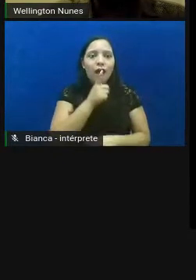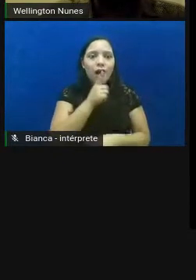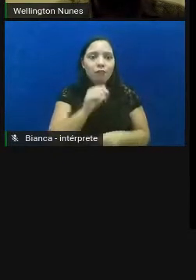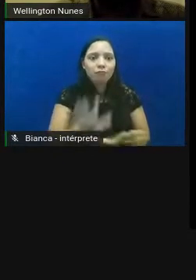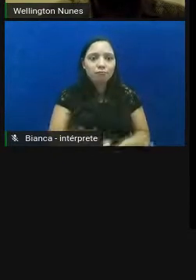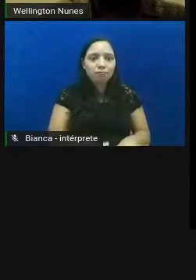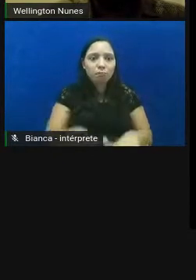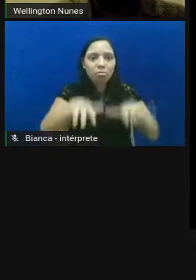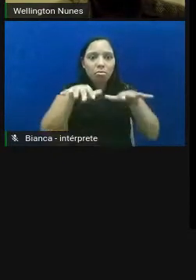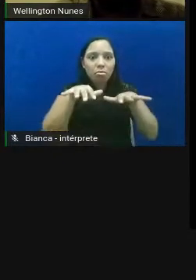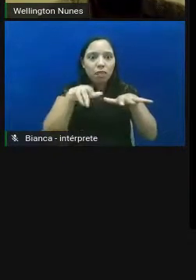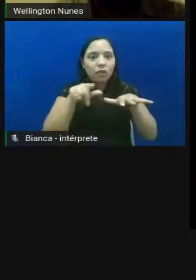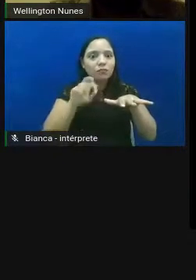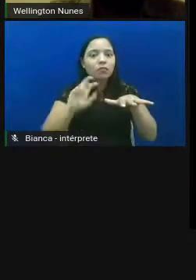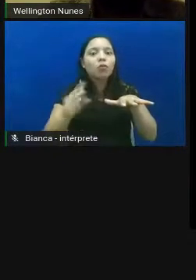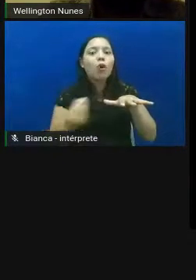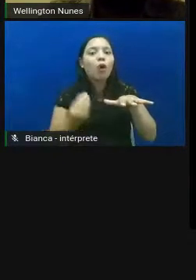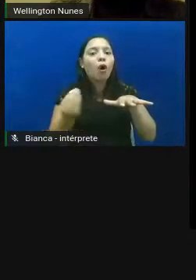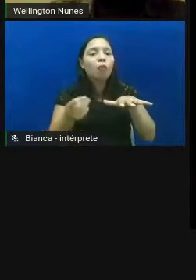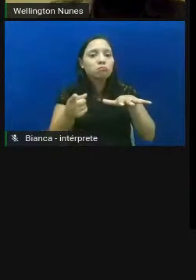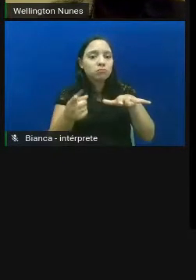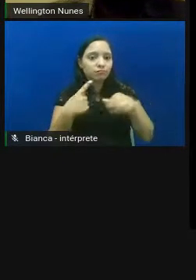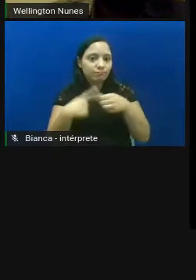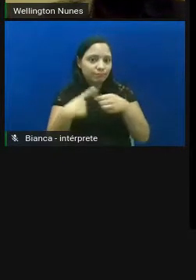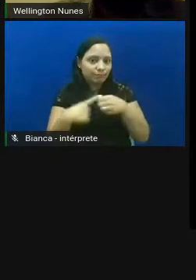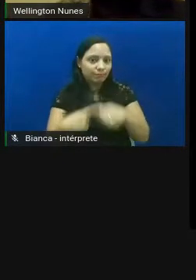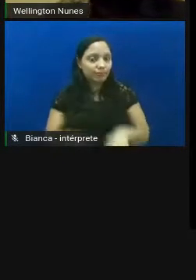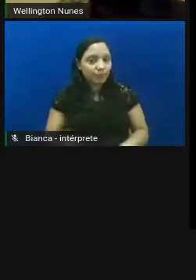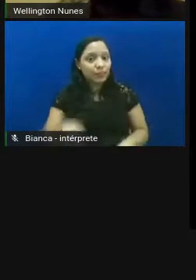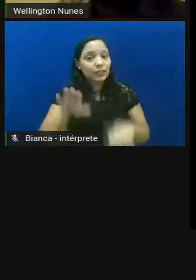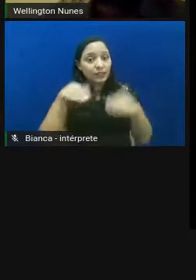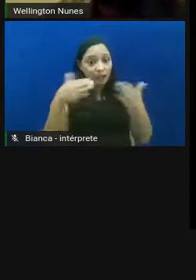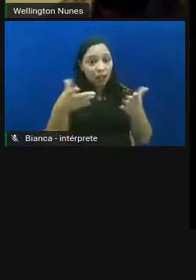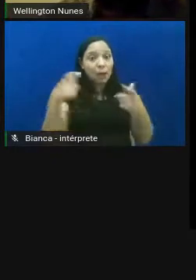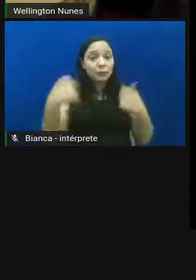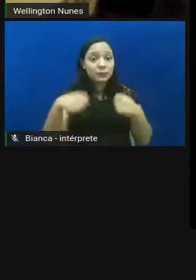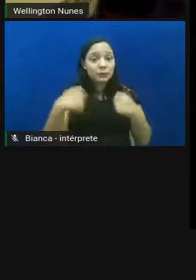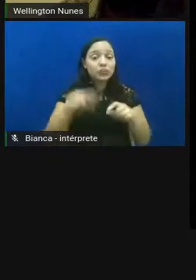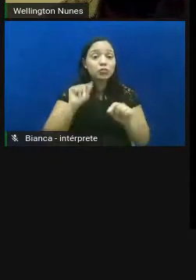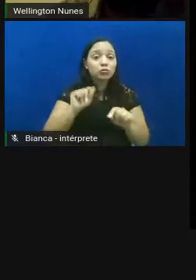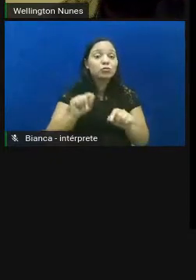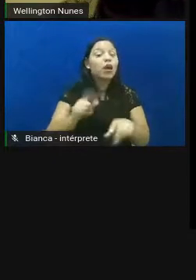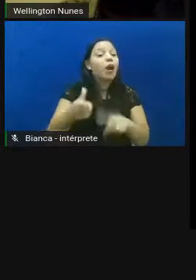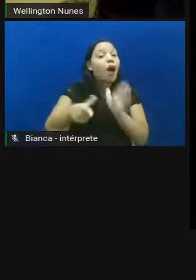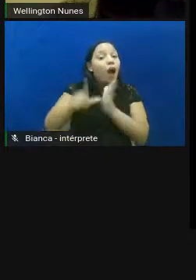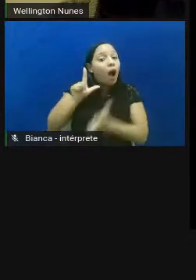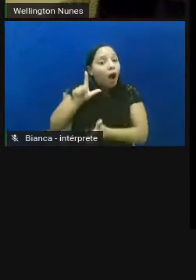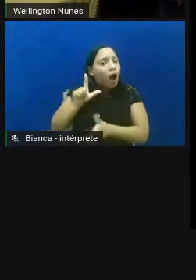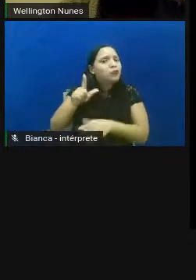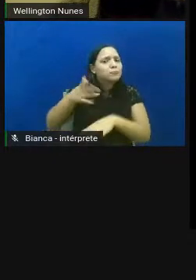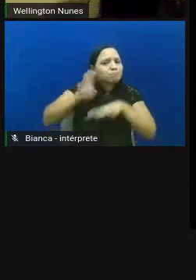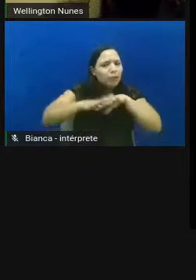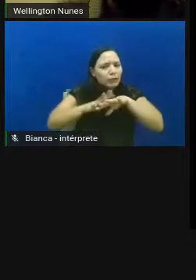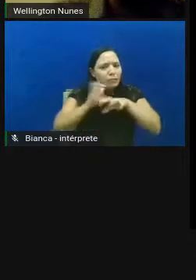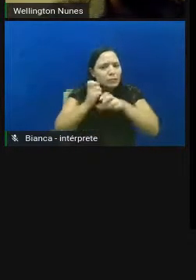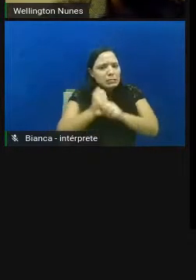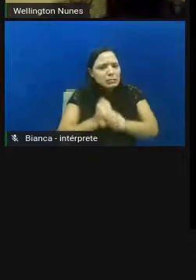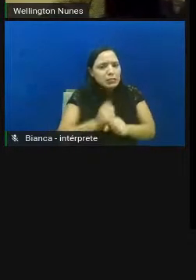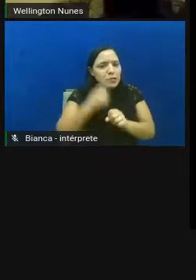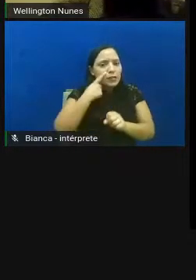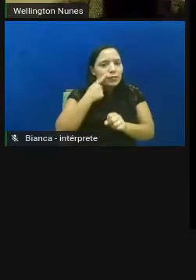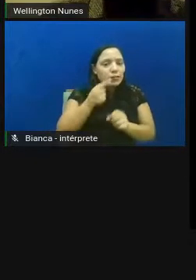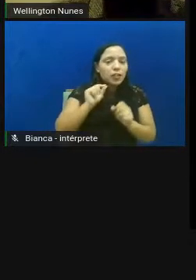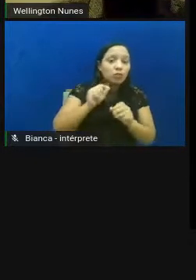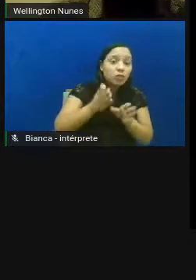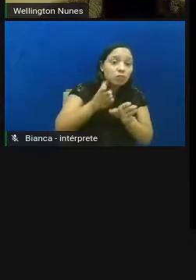da calha do rio. Você cria uma barragem, então isso tem que ser muito bem calculado, muito bem dimensionado, para não criar